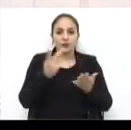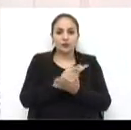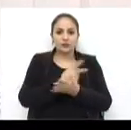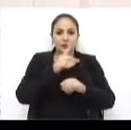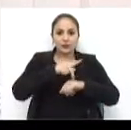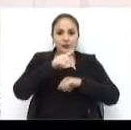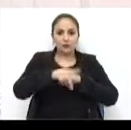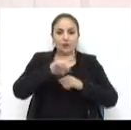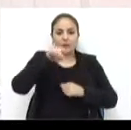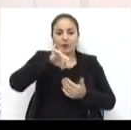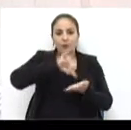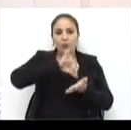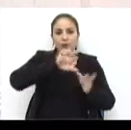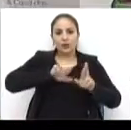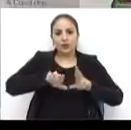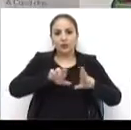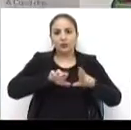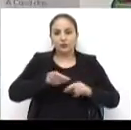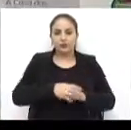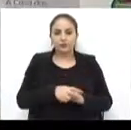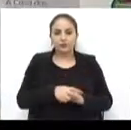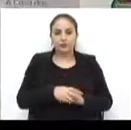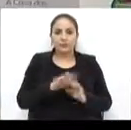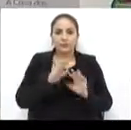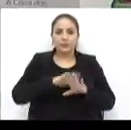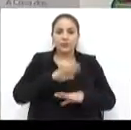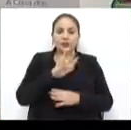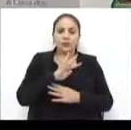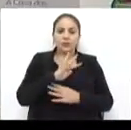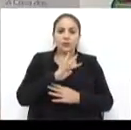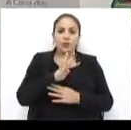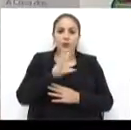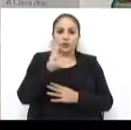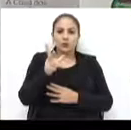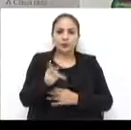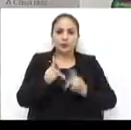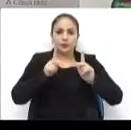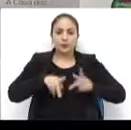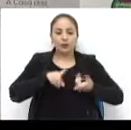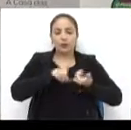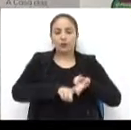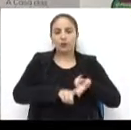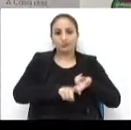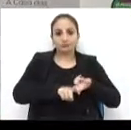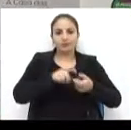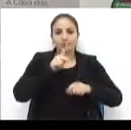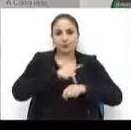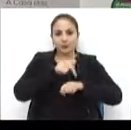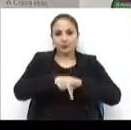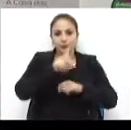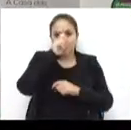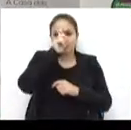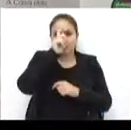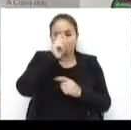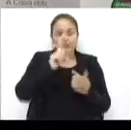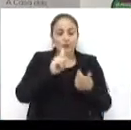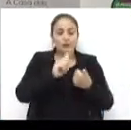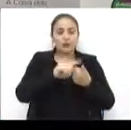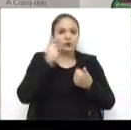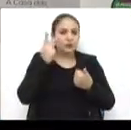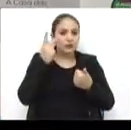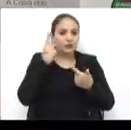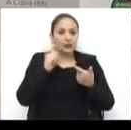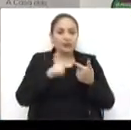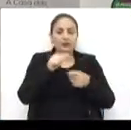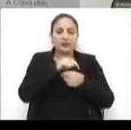Passo Fundo ser polo regional. Mais de 4 milhões de pessoas dependem dos hospitais de Passo Fundo, então tanto o Hospital São Vicente quanto